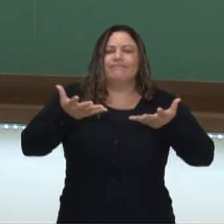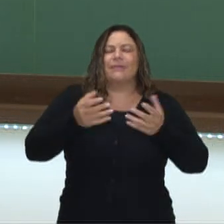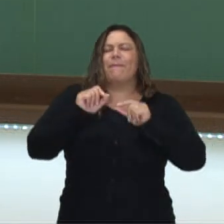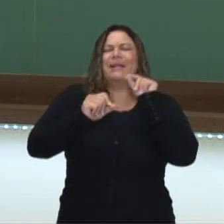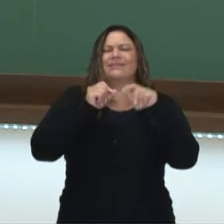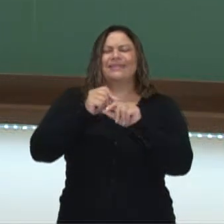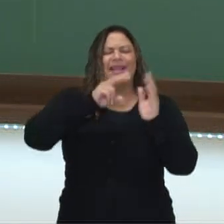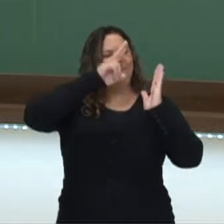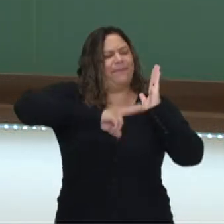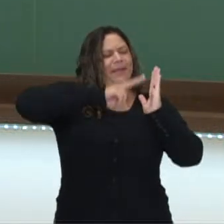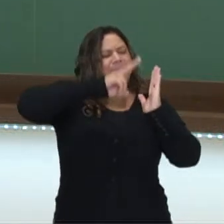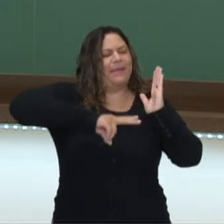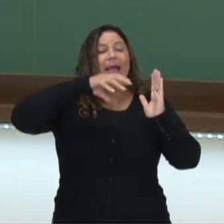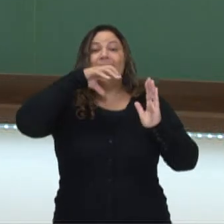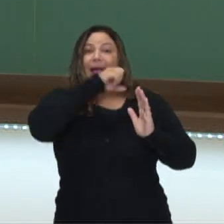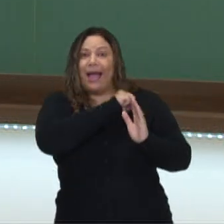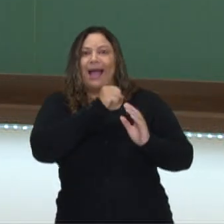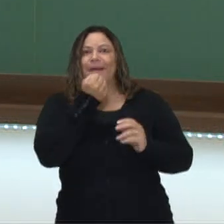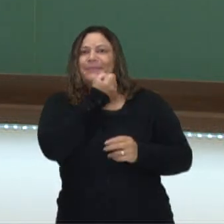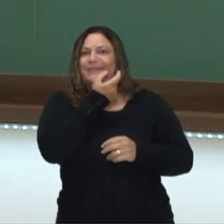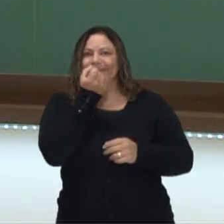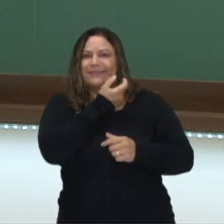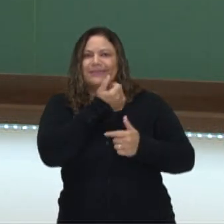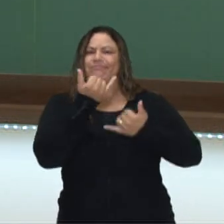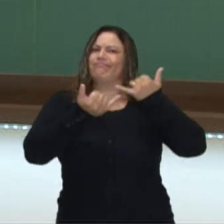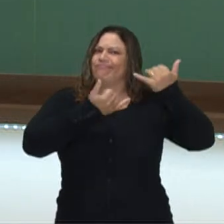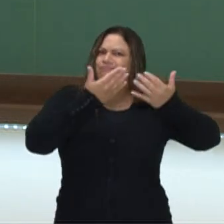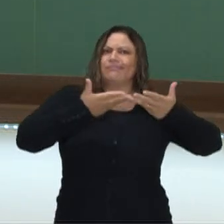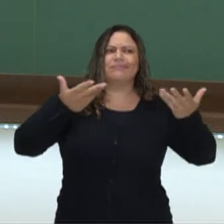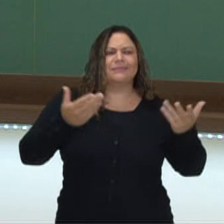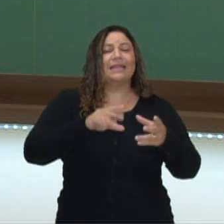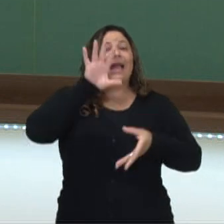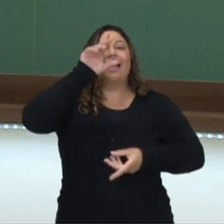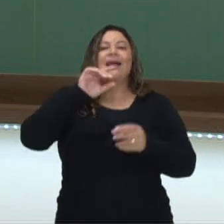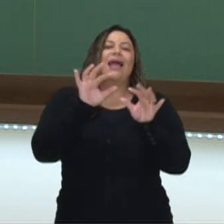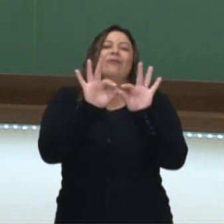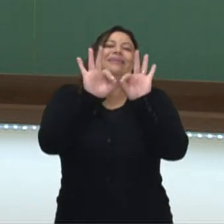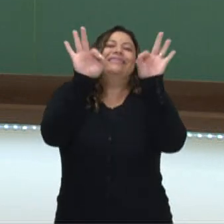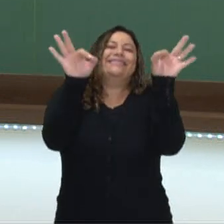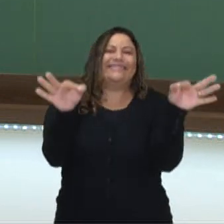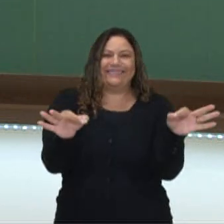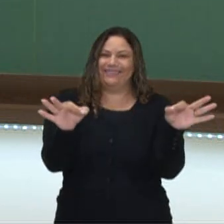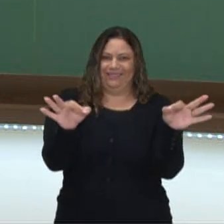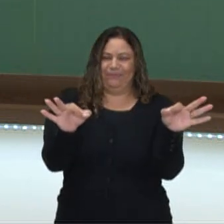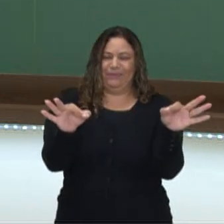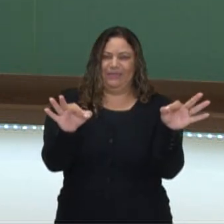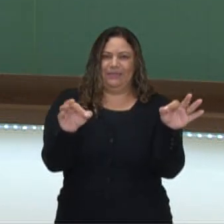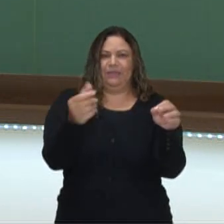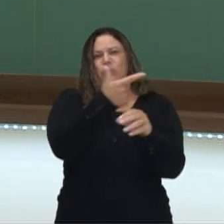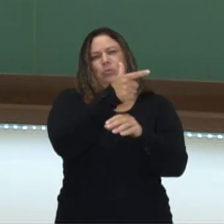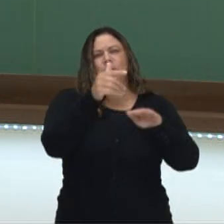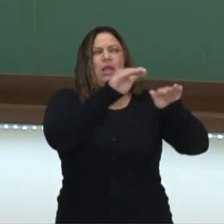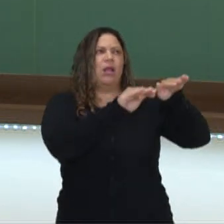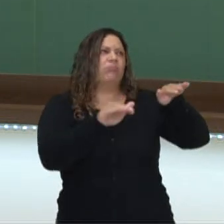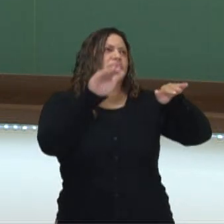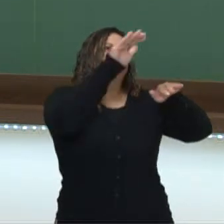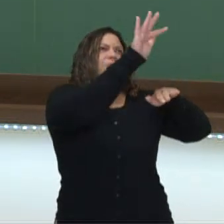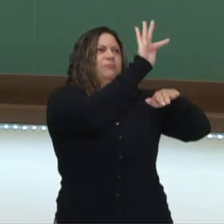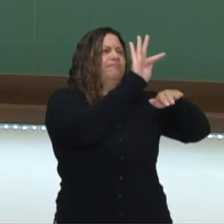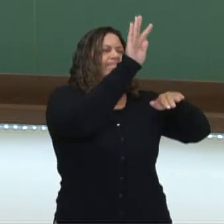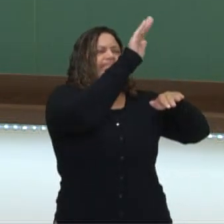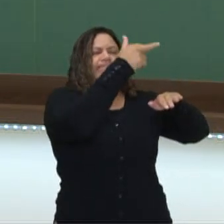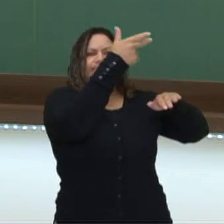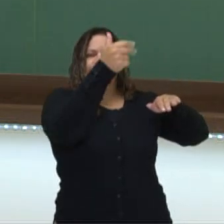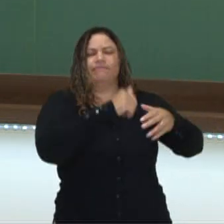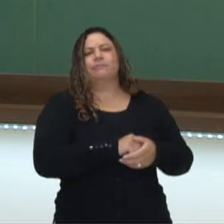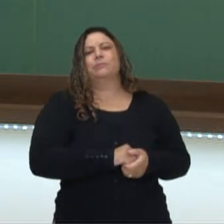leitura rápida, divertida e muito simples. Não há um rebuscamento na linguagem próprios de outros